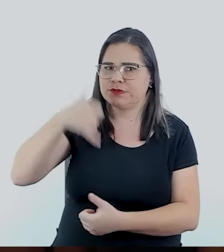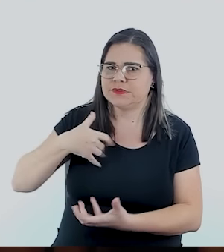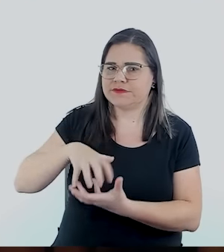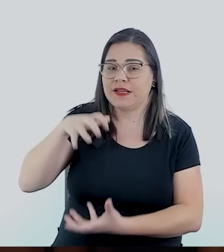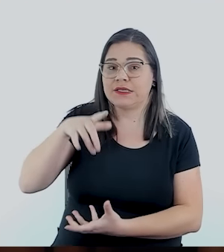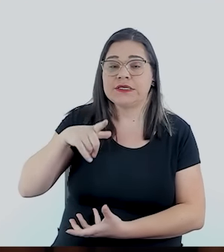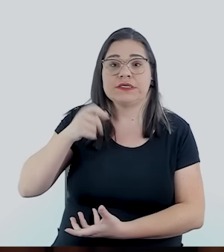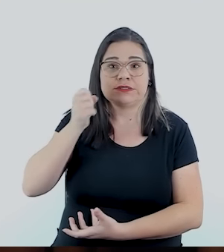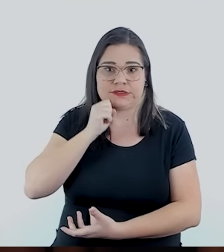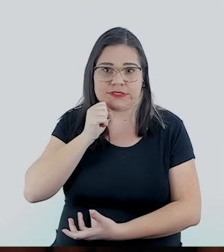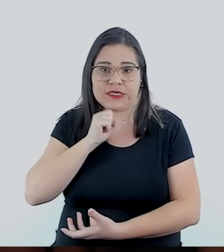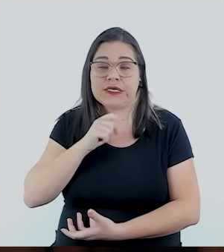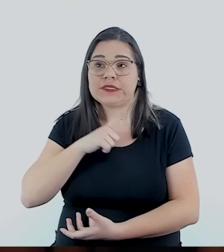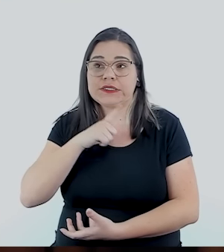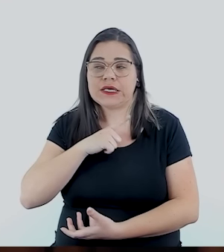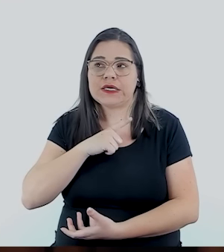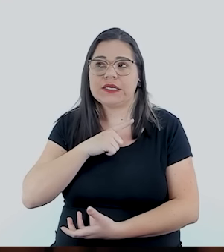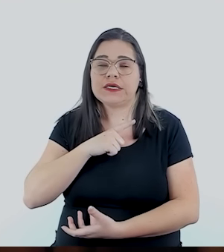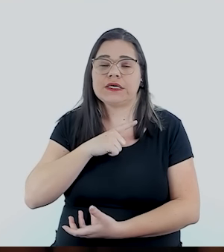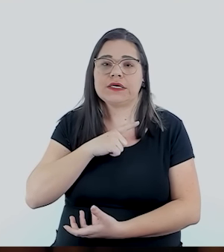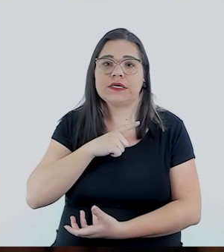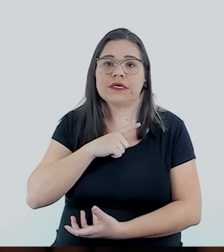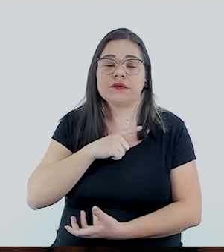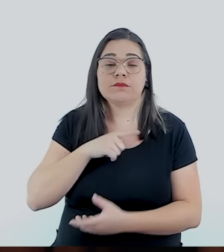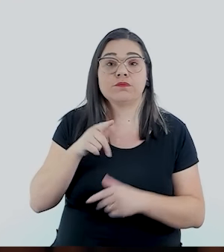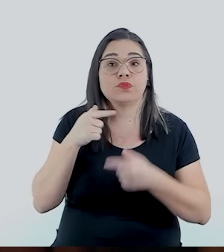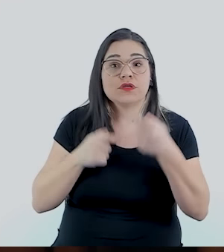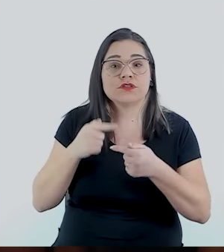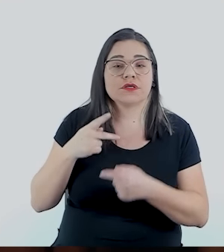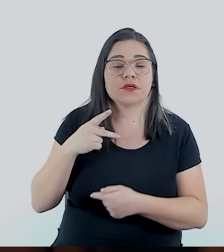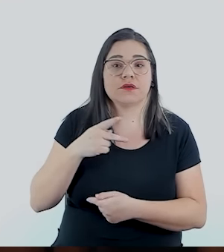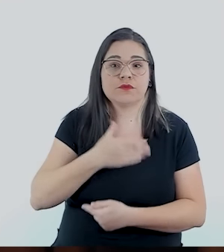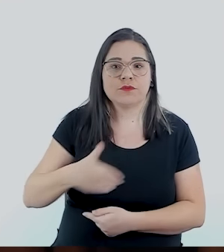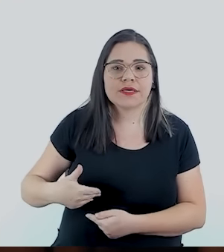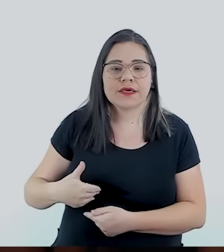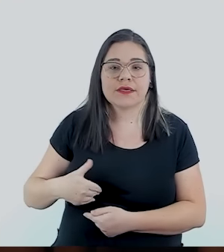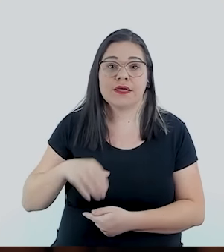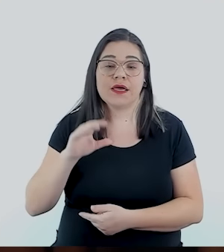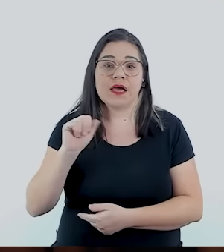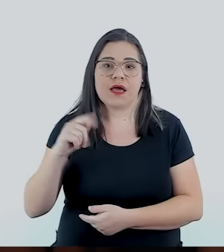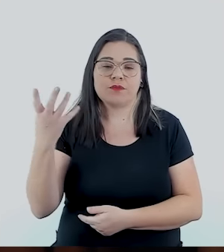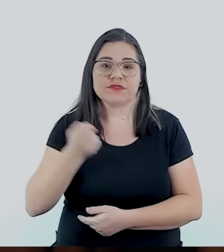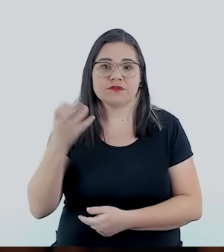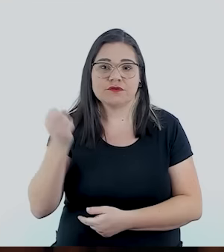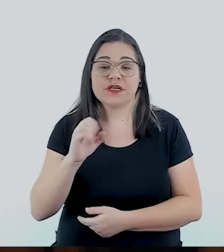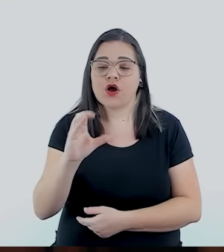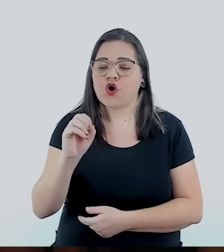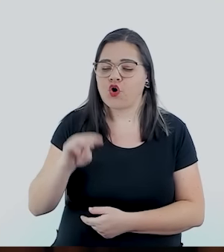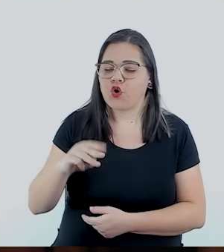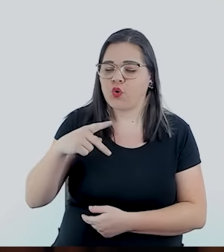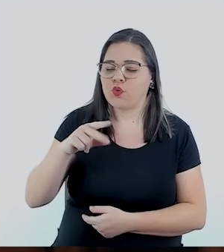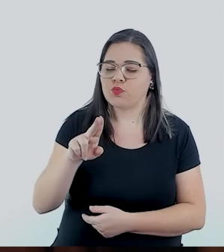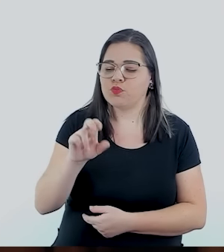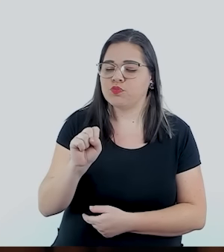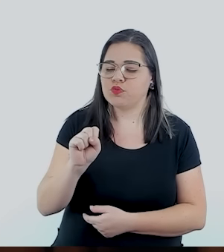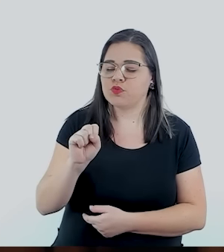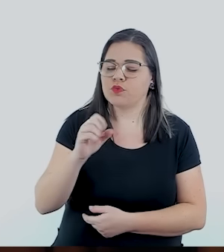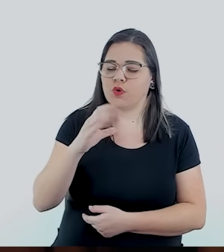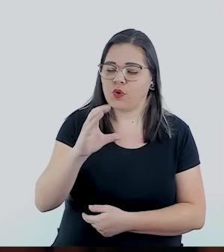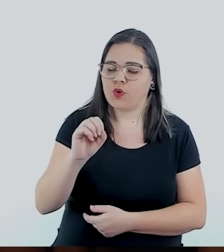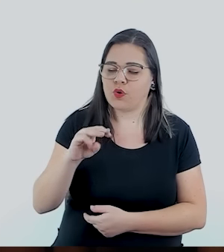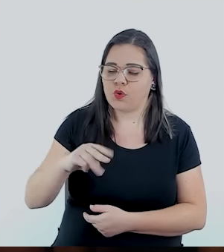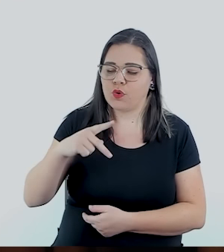públicas no sentido de aposentadoria compulsória é proibido e a gente sabe que que ainda tem ou se não tem a política